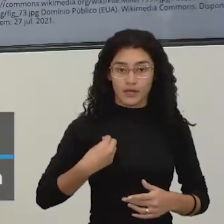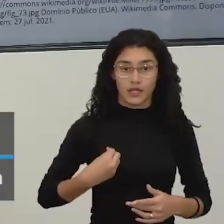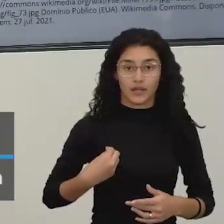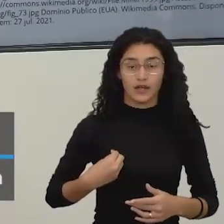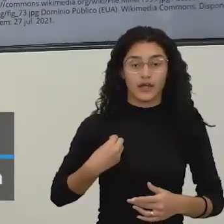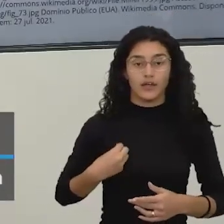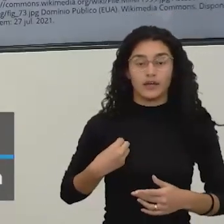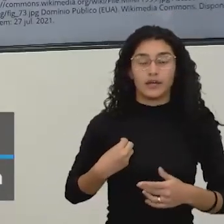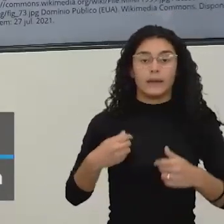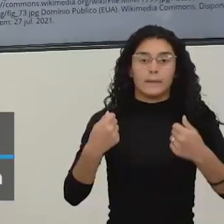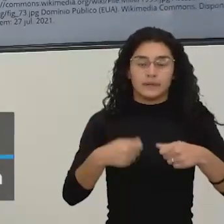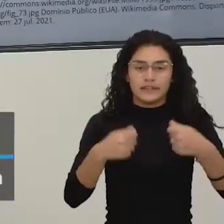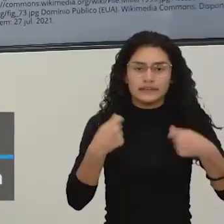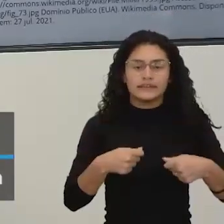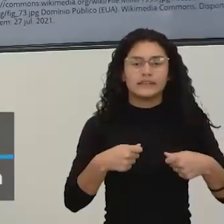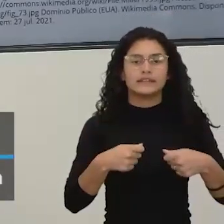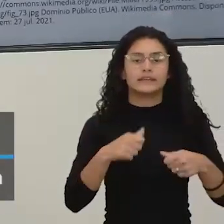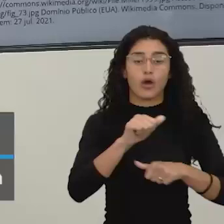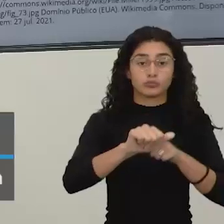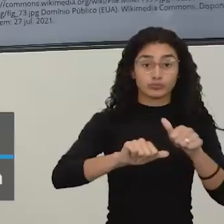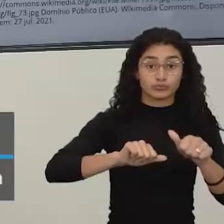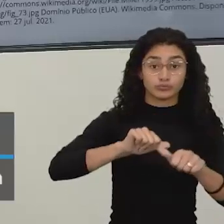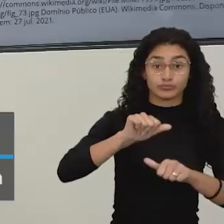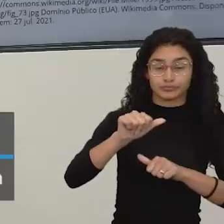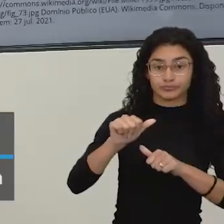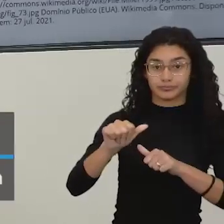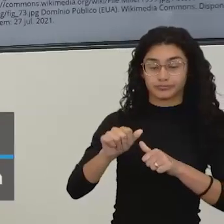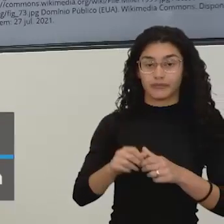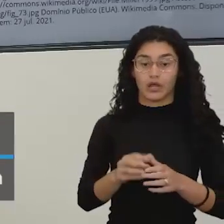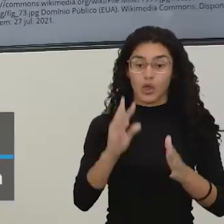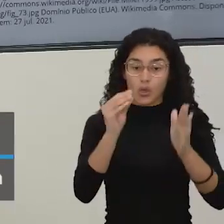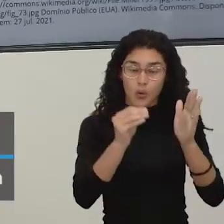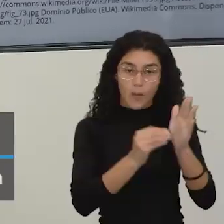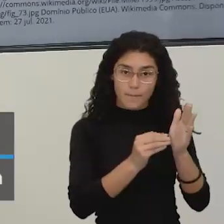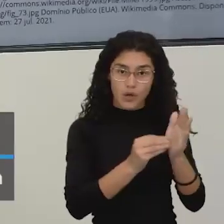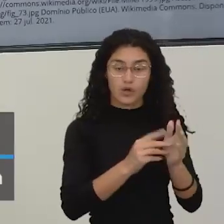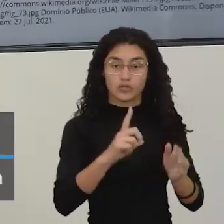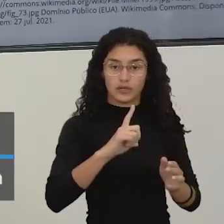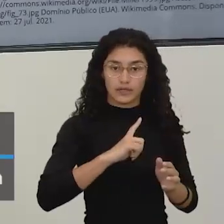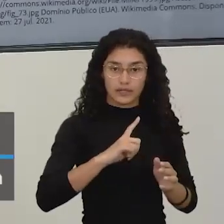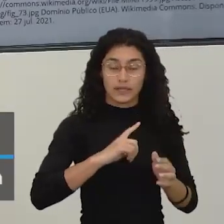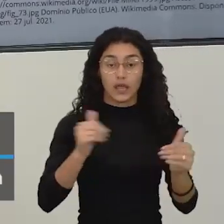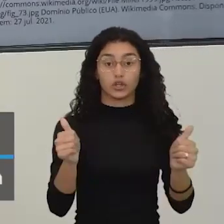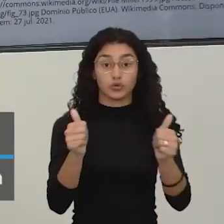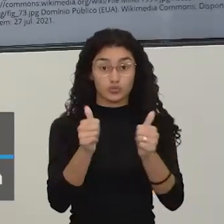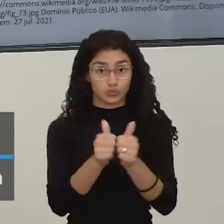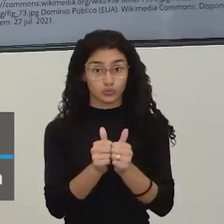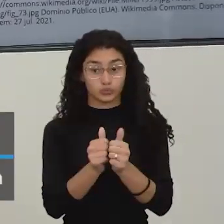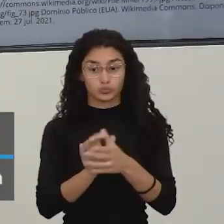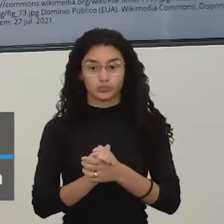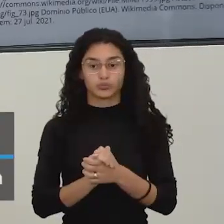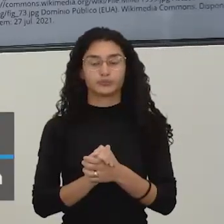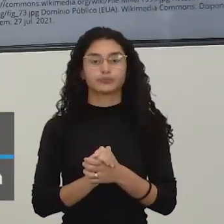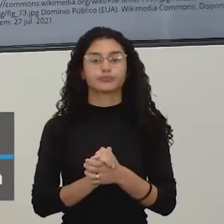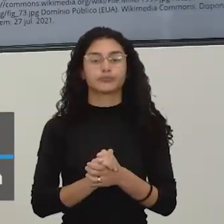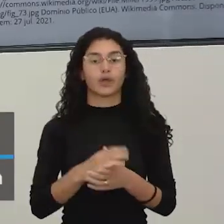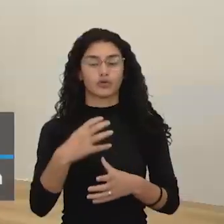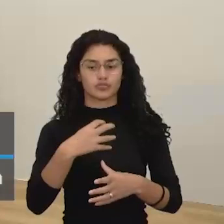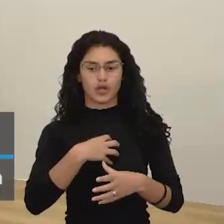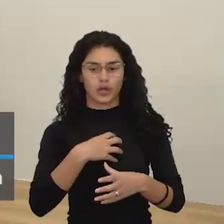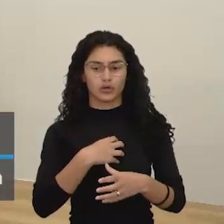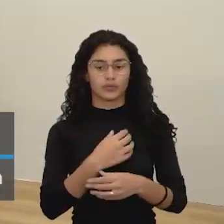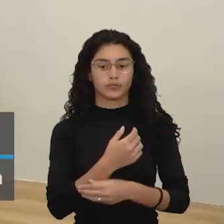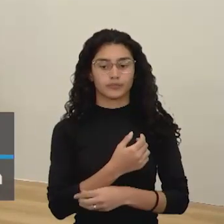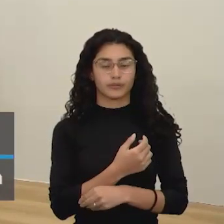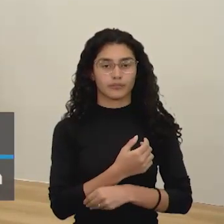viria através da complexação de compostos inorgânicos que junto com as condições